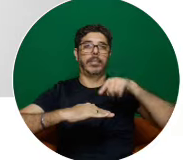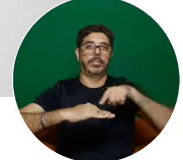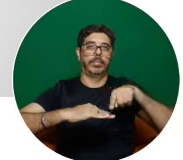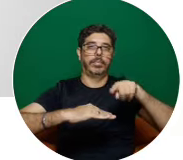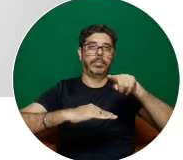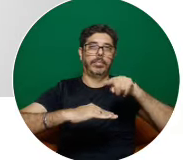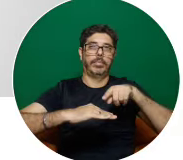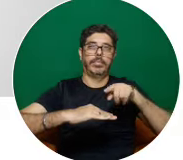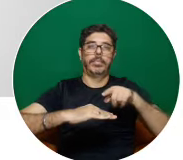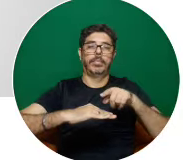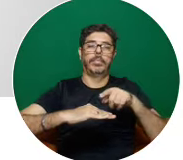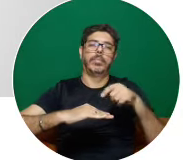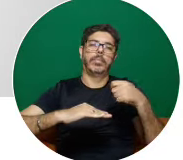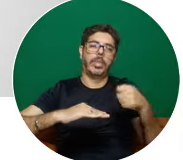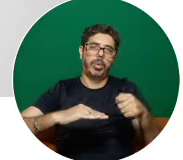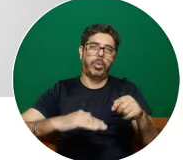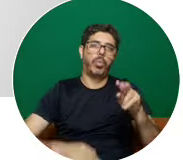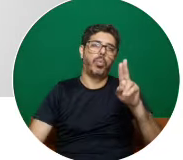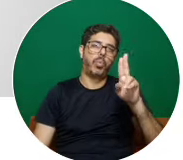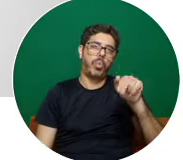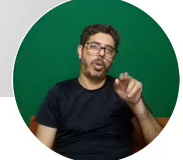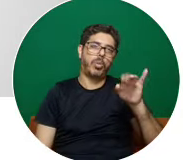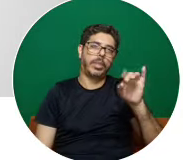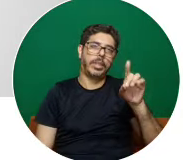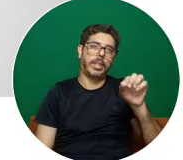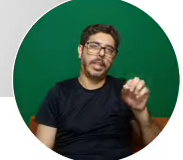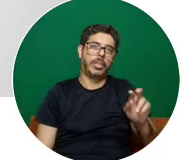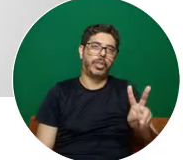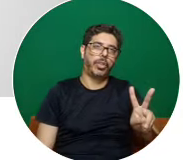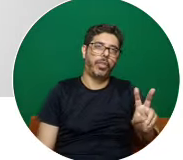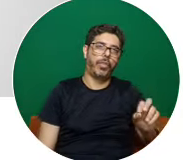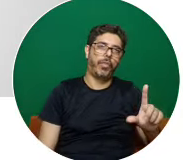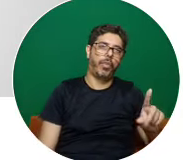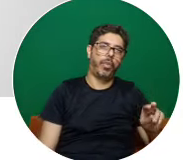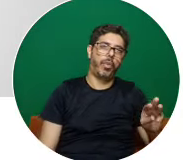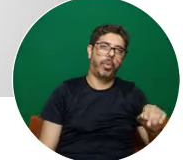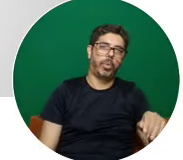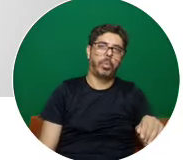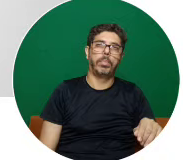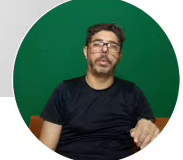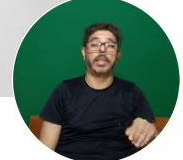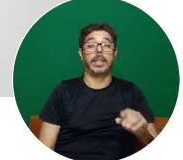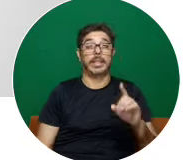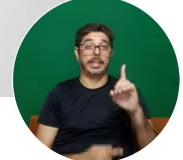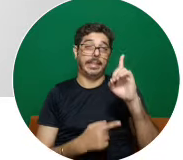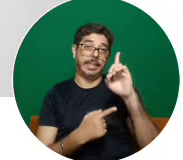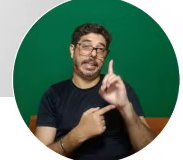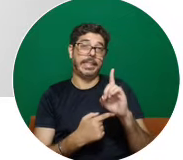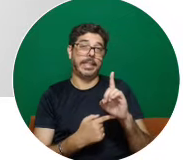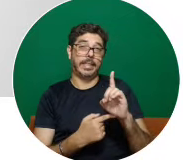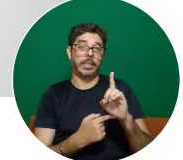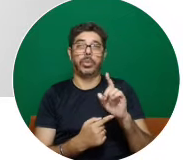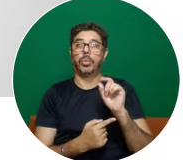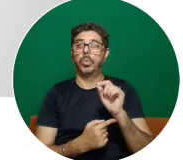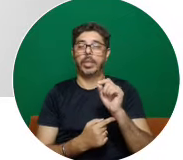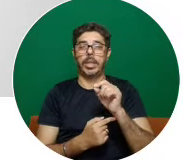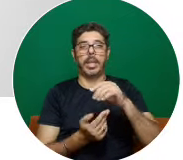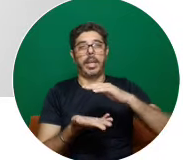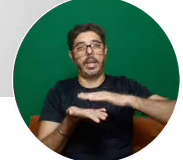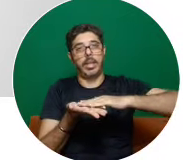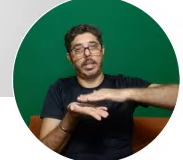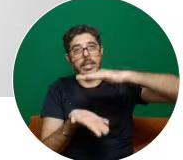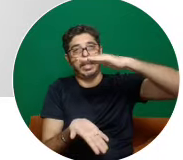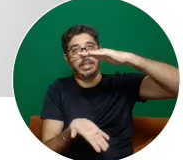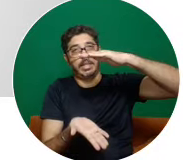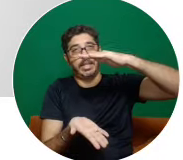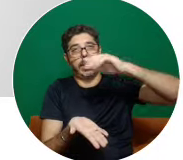com essa ideia, nós usamos a energia por unidade de volume, ou densidade de energia. O volume referido aqui é justamente o espaço entre as